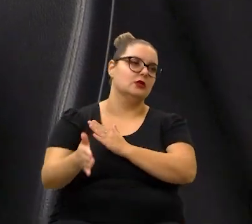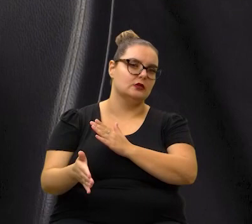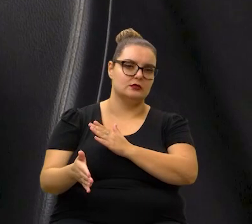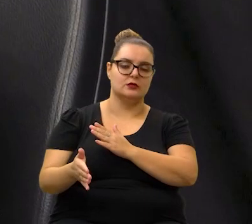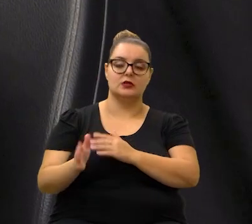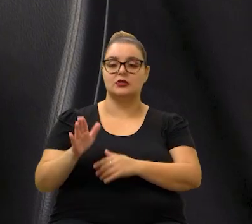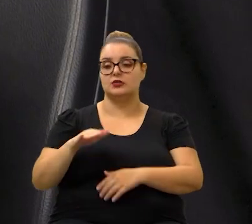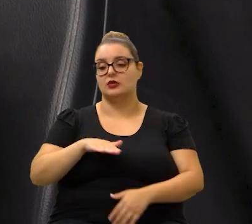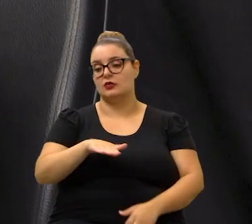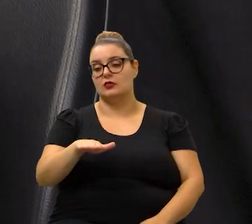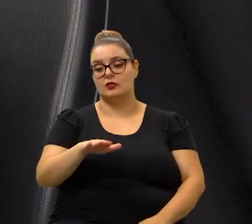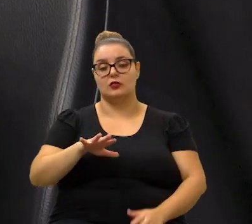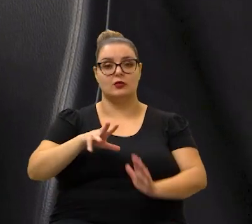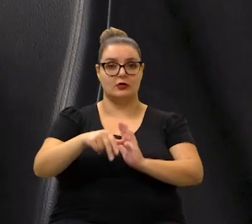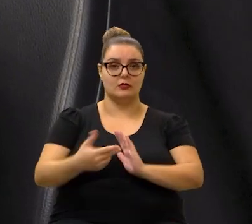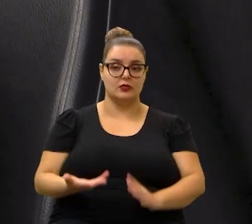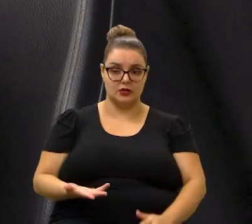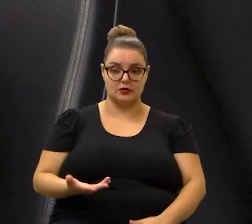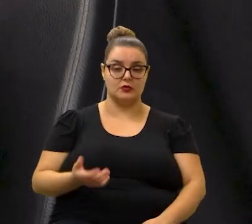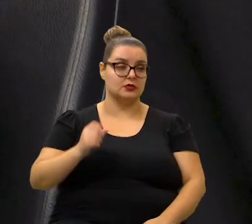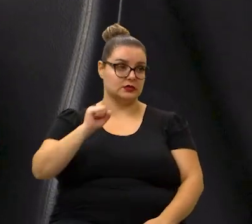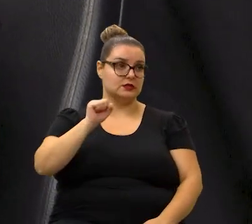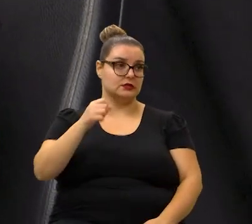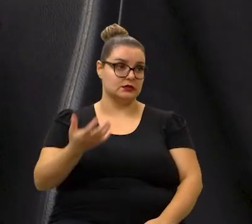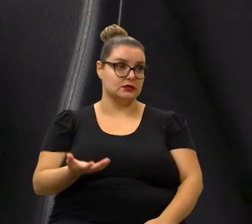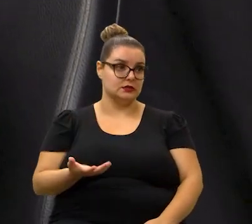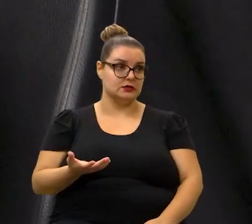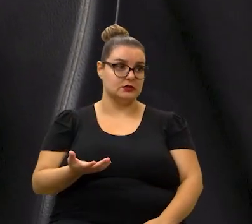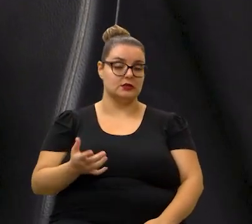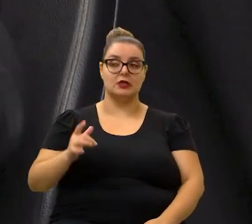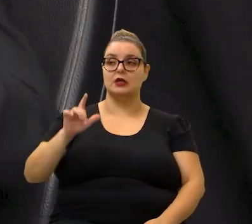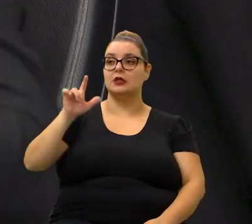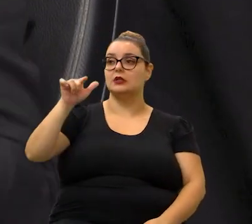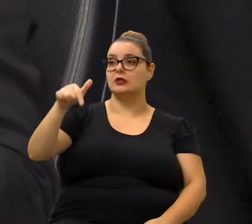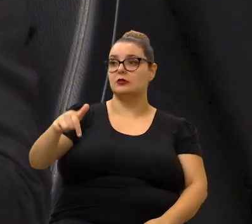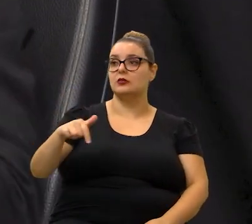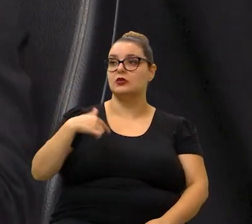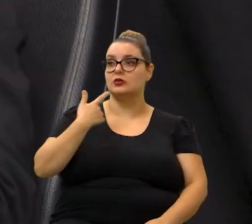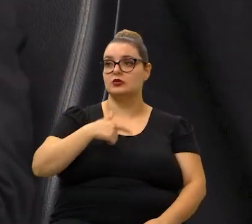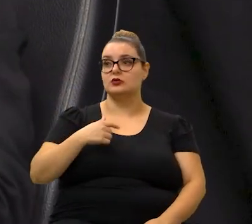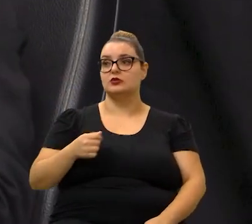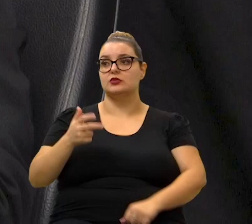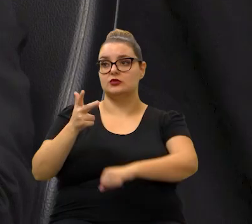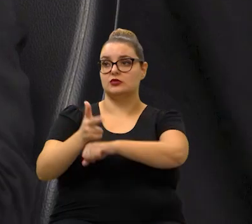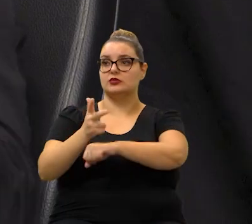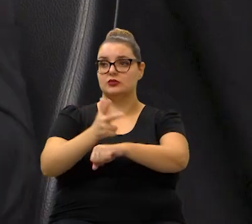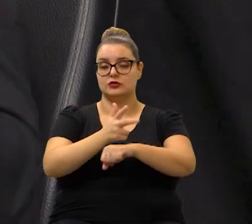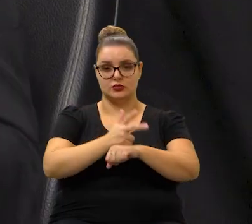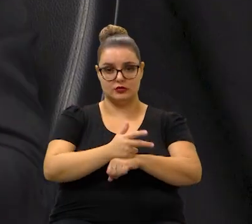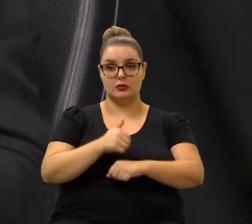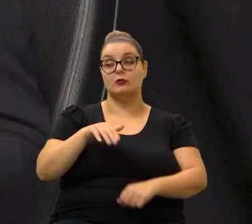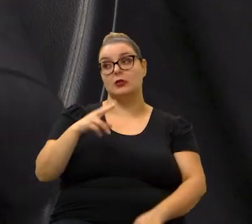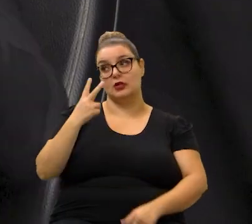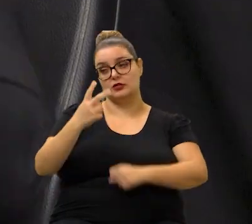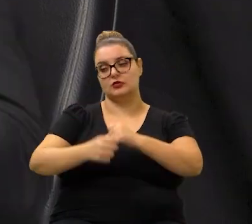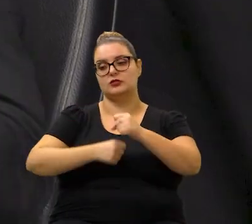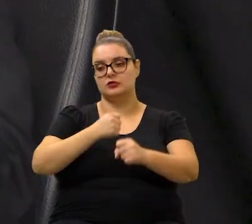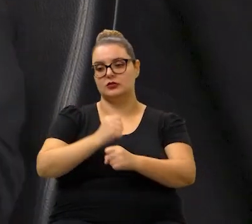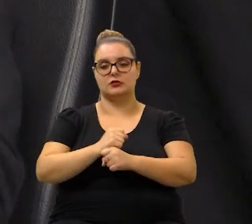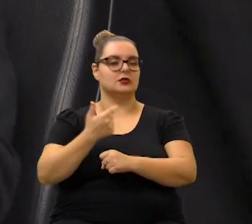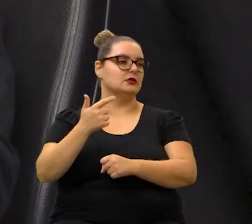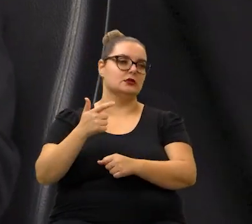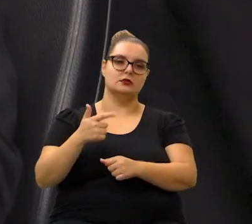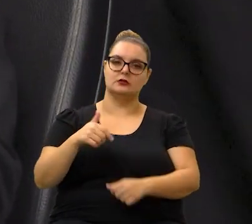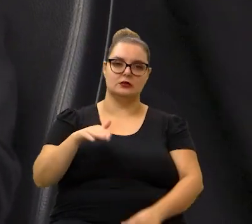foi ali com o carro roubado com veículo Furtado entendeu depois que nós colocamos as câmeras ó já tem mais de 2 anos não